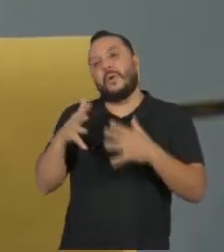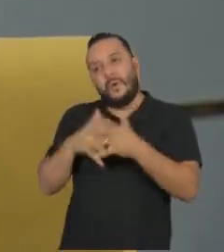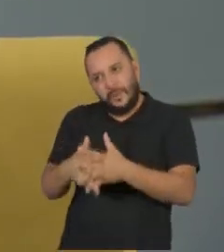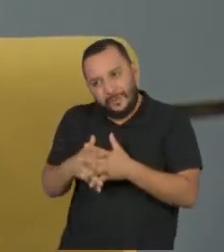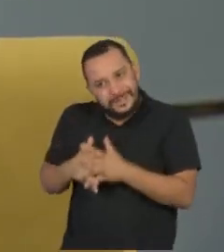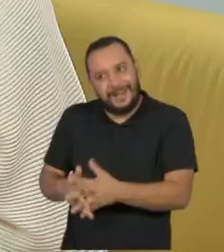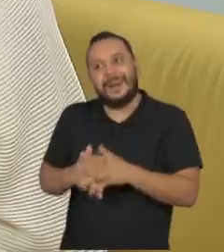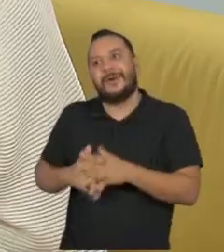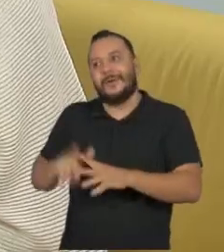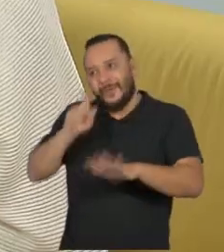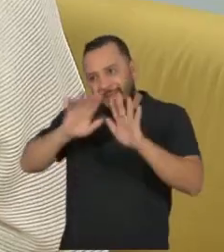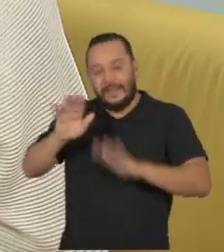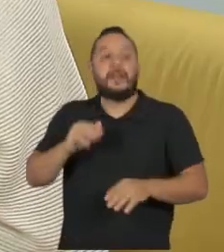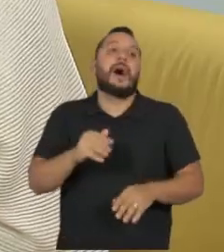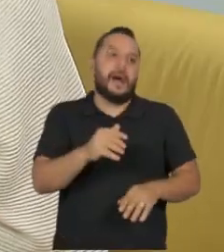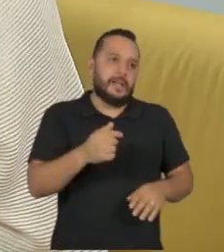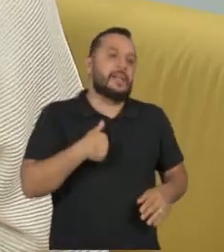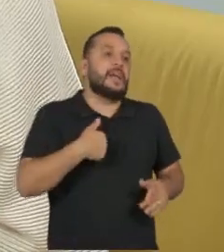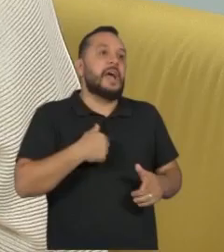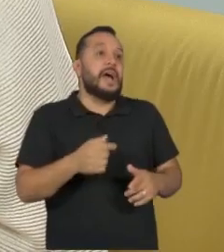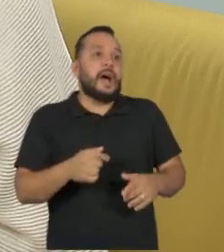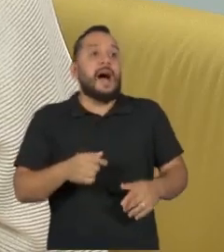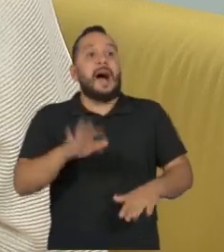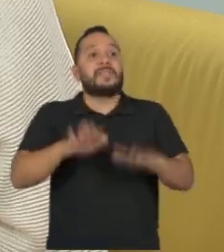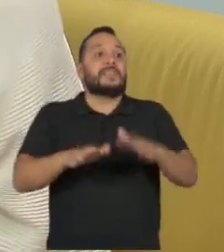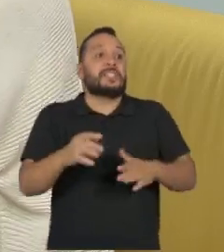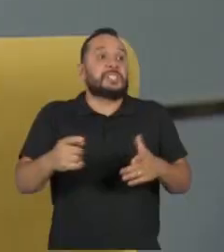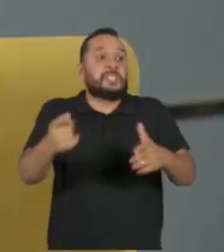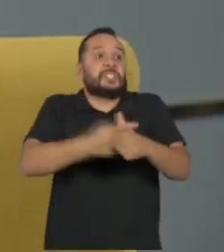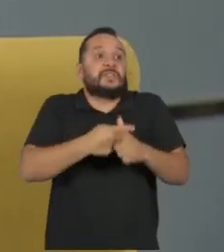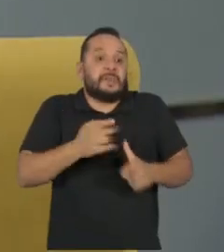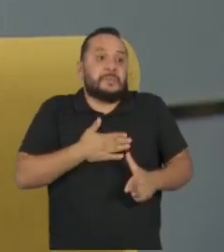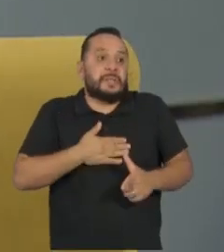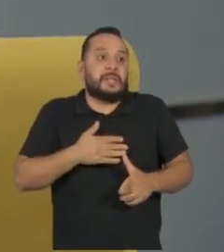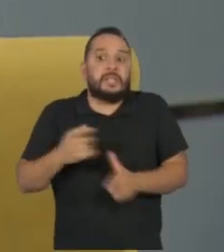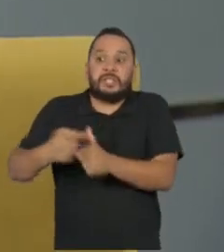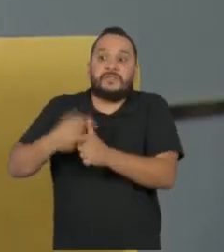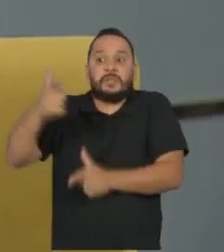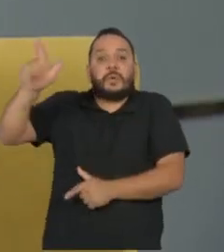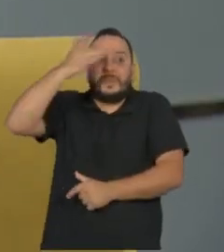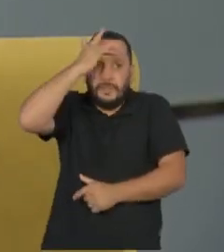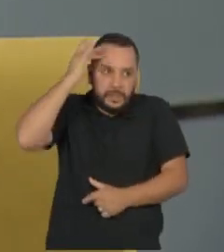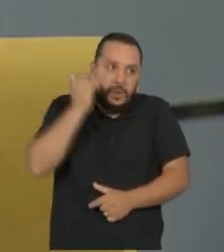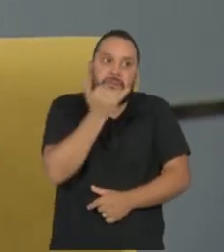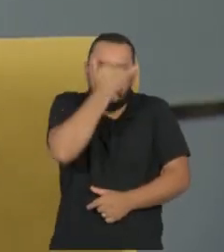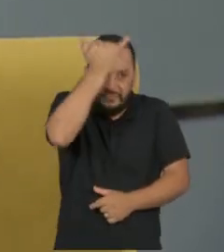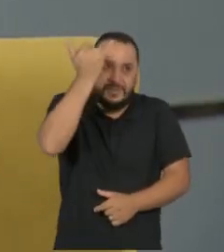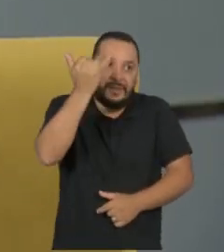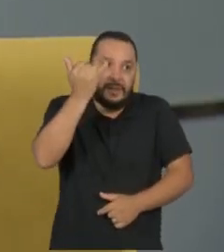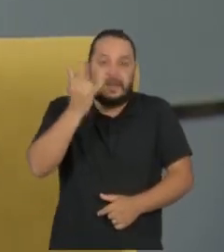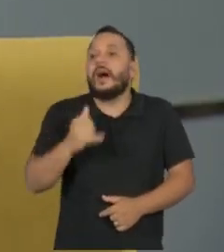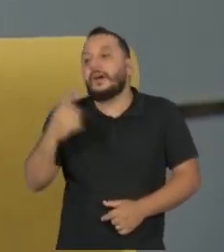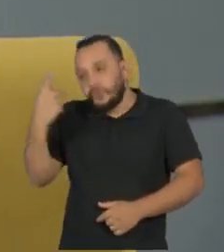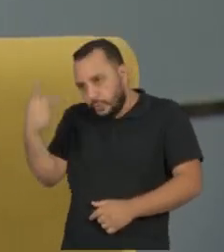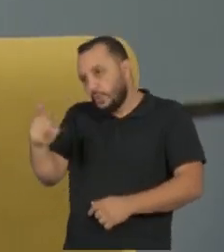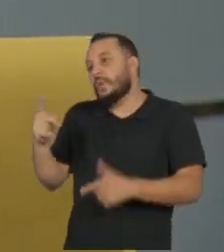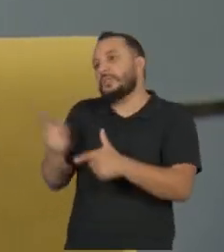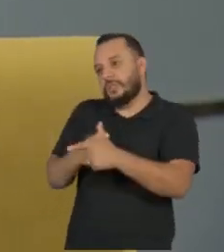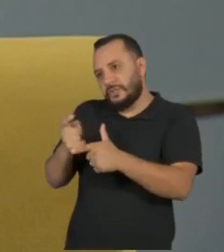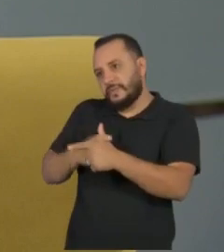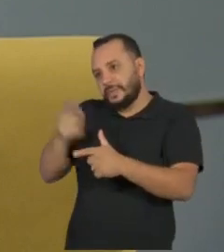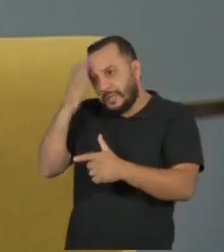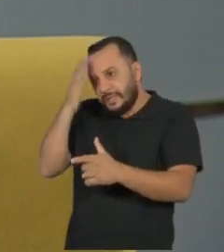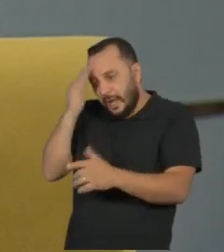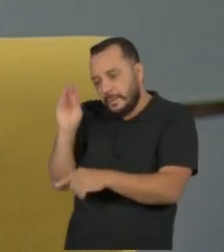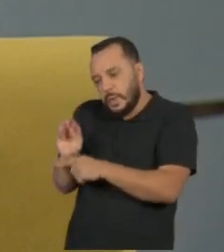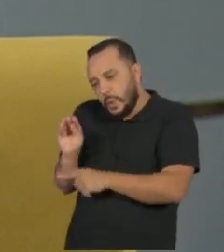são as suas dívidas e a dívida da outra pessoa. Do terceiro, que você não consegue gerenciar. A sua você gerencia. E sabe